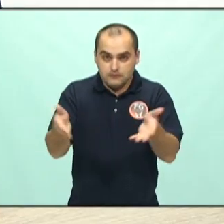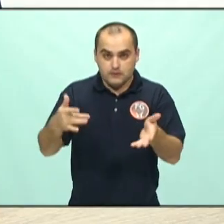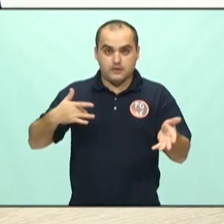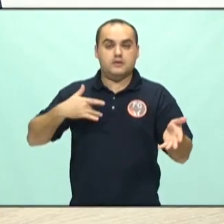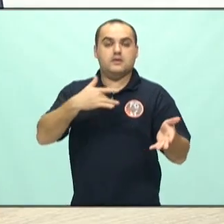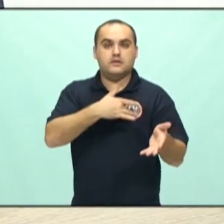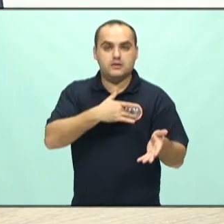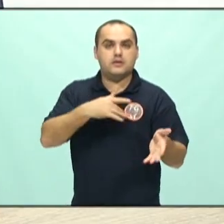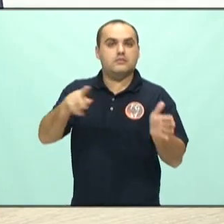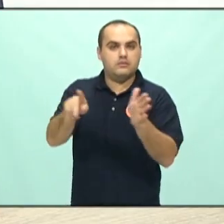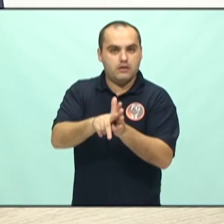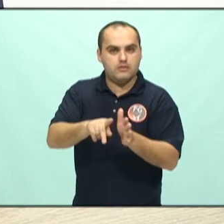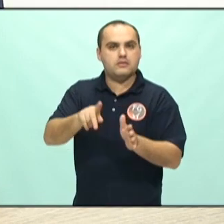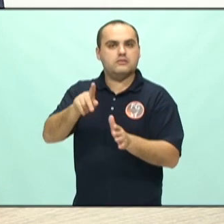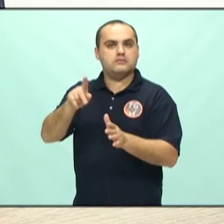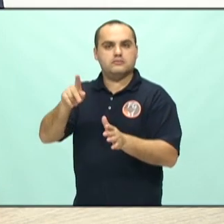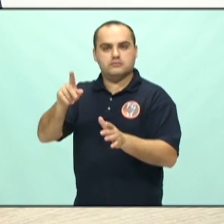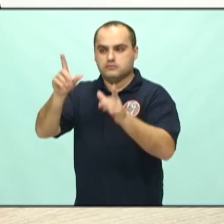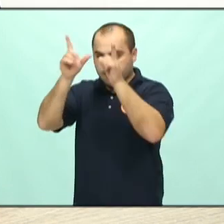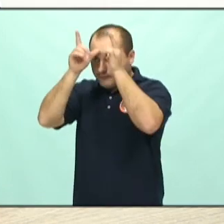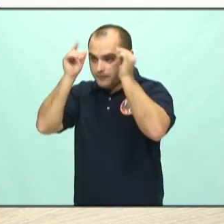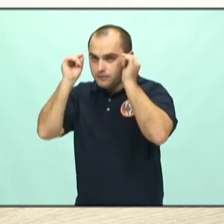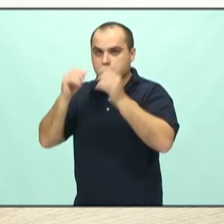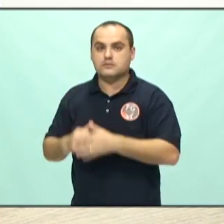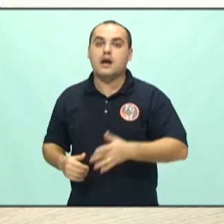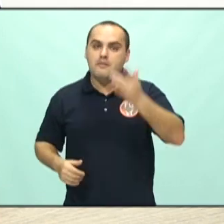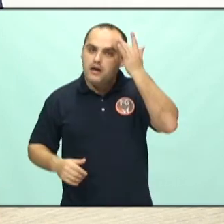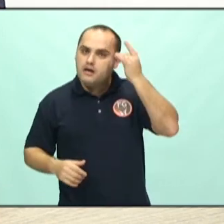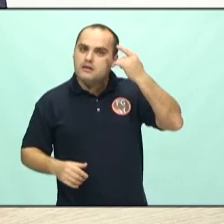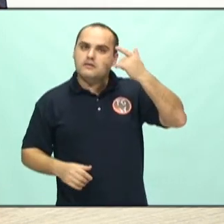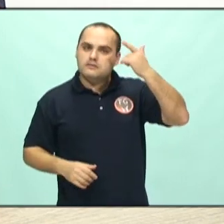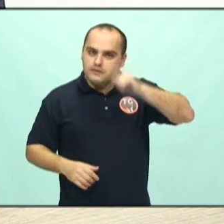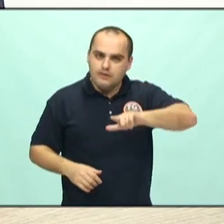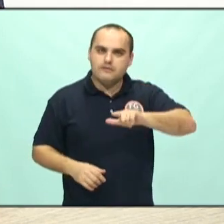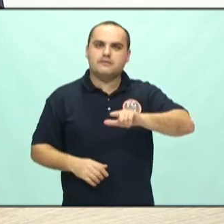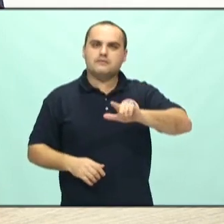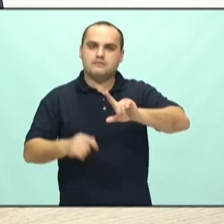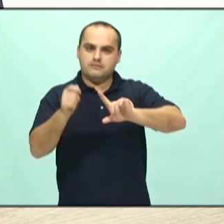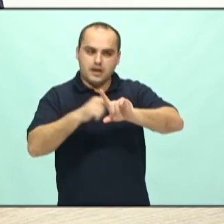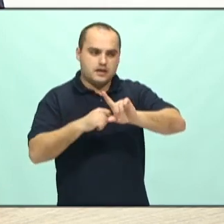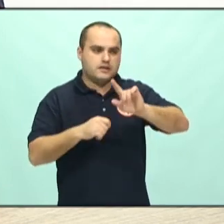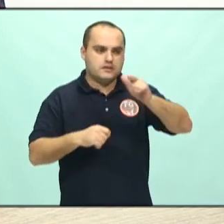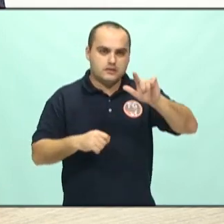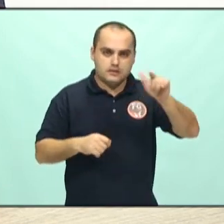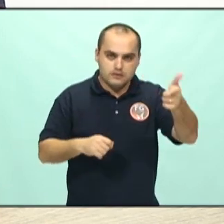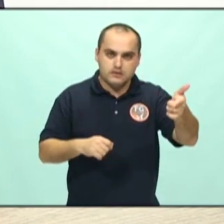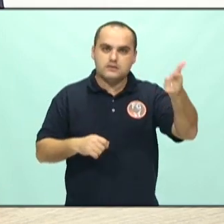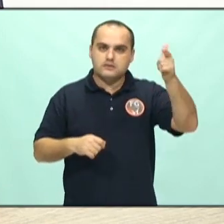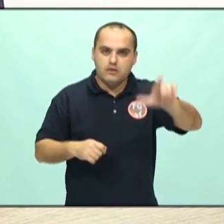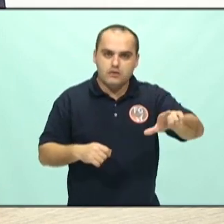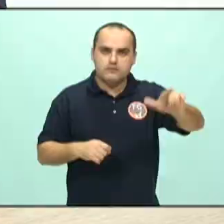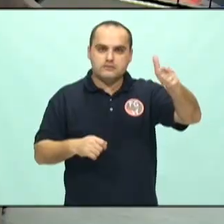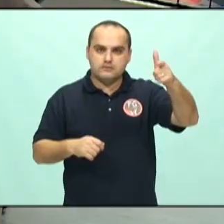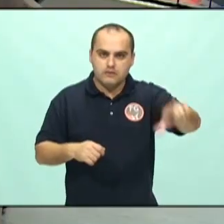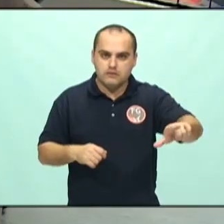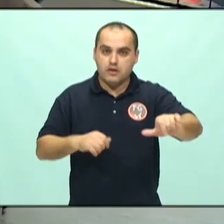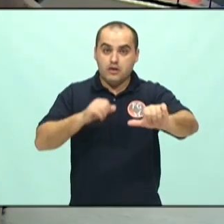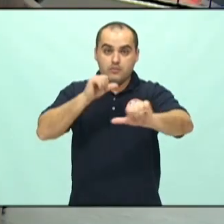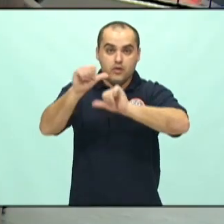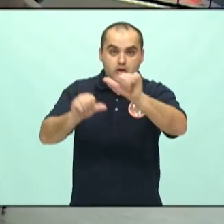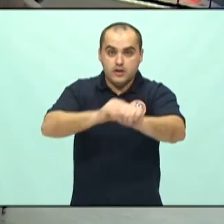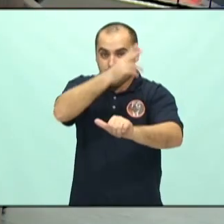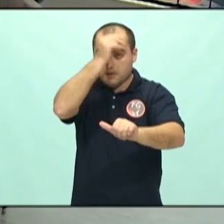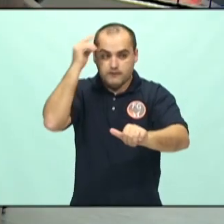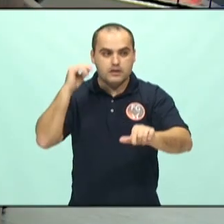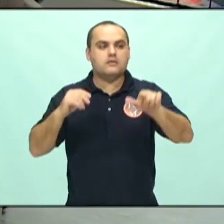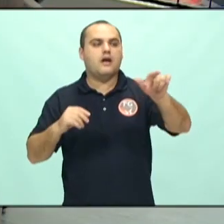pela técnica de enfermagem. Amanhã ela vai estar lá de novo. No outro mês, continuará lá. Mudou o governo, ela vai